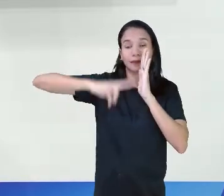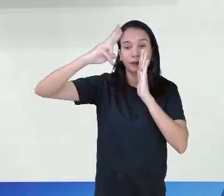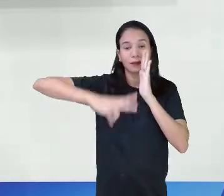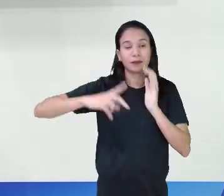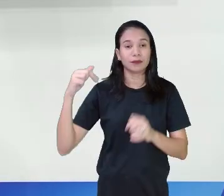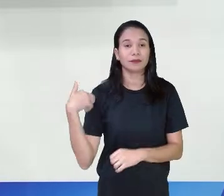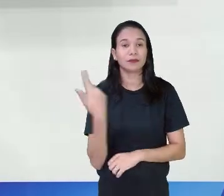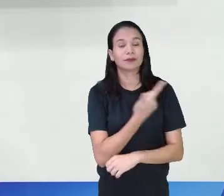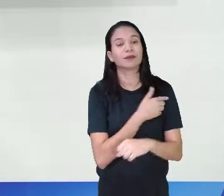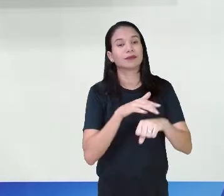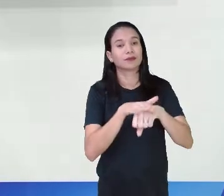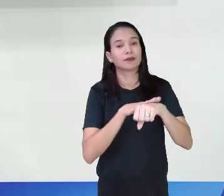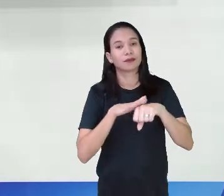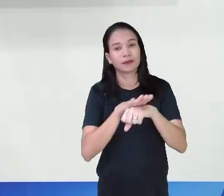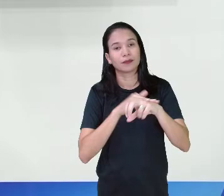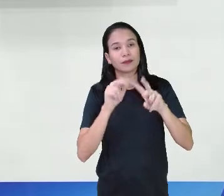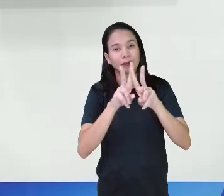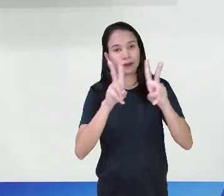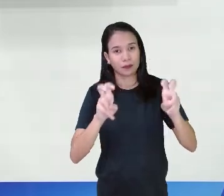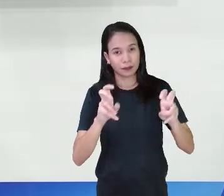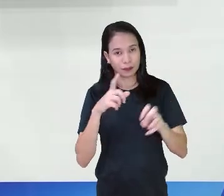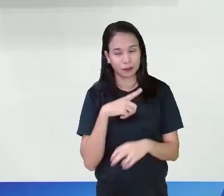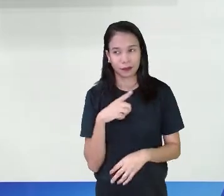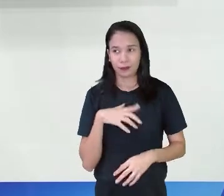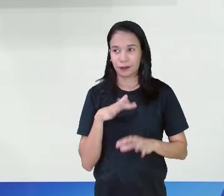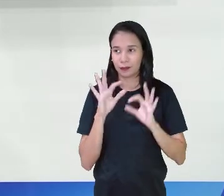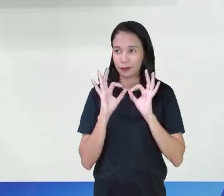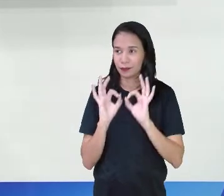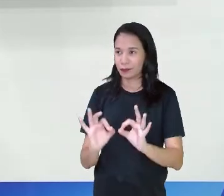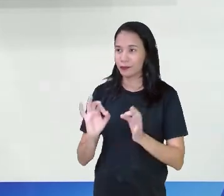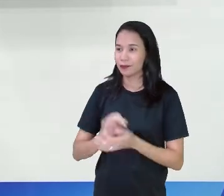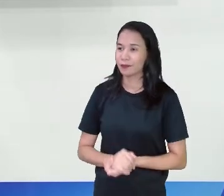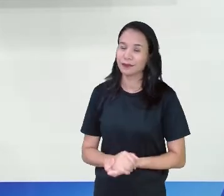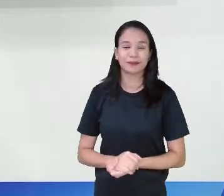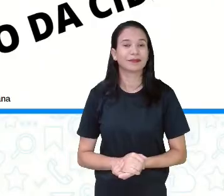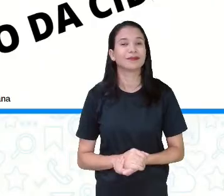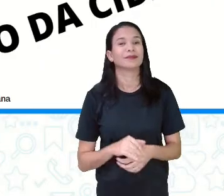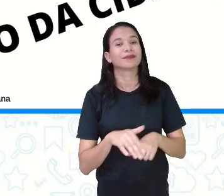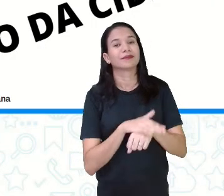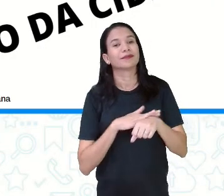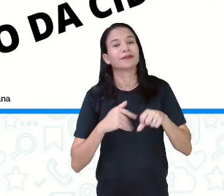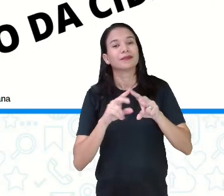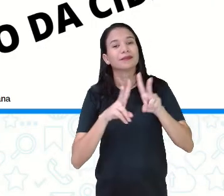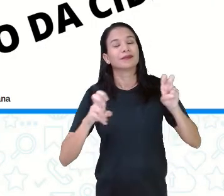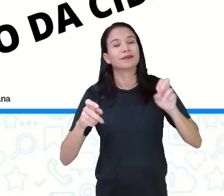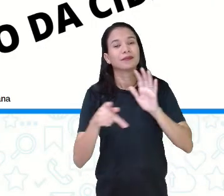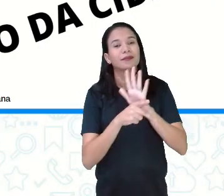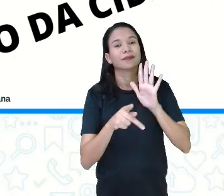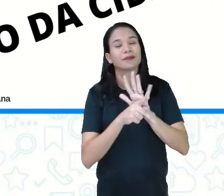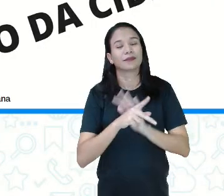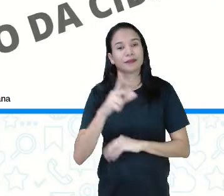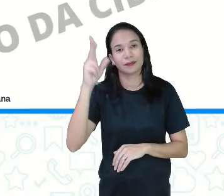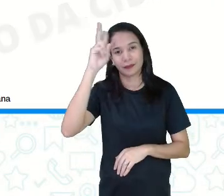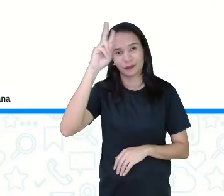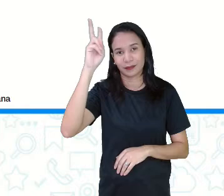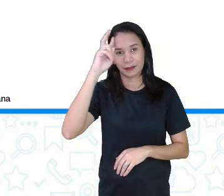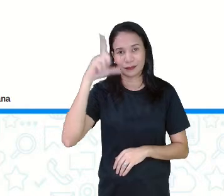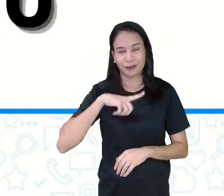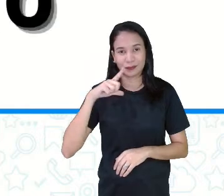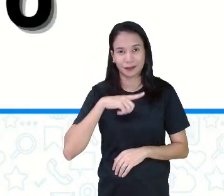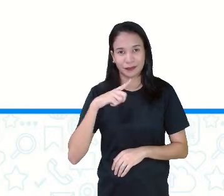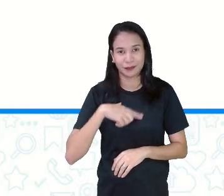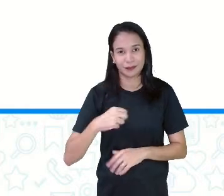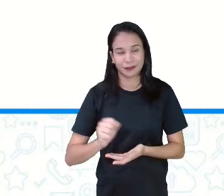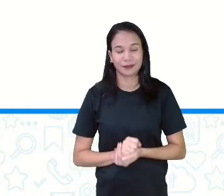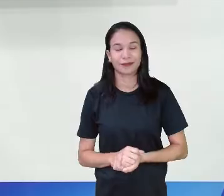vamos conversar um pouquinho sobre ela, tá bom? Vamos falar um pouquinho sobre essa história, o rato do